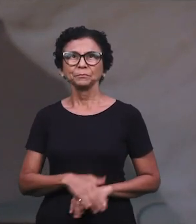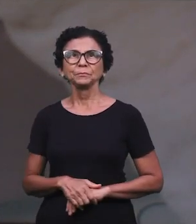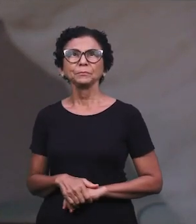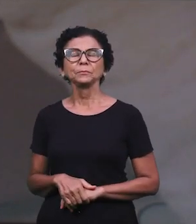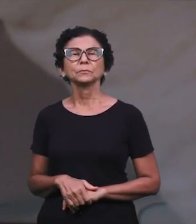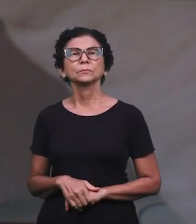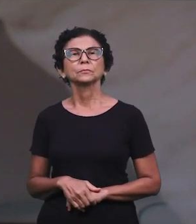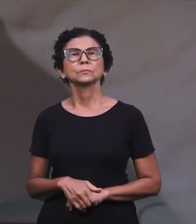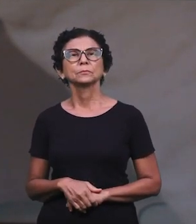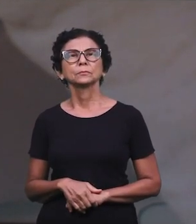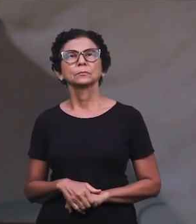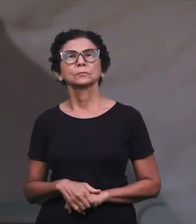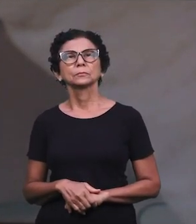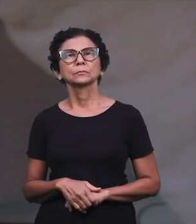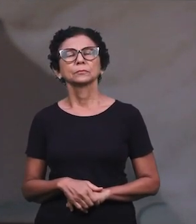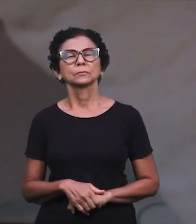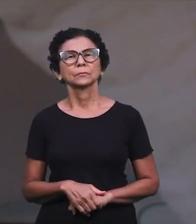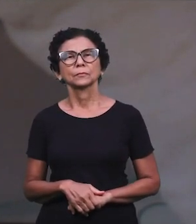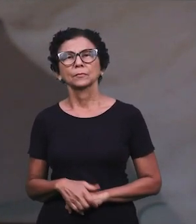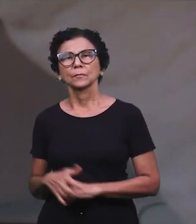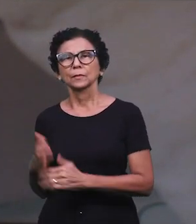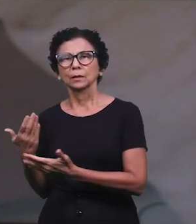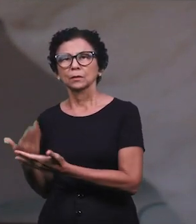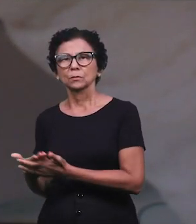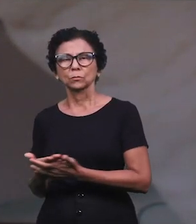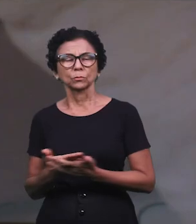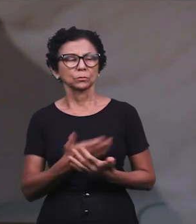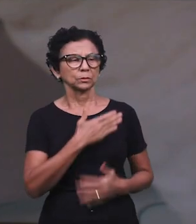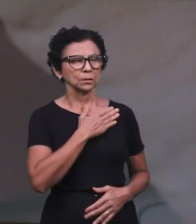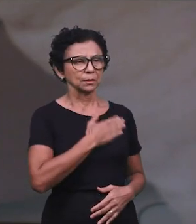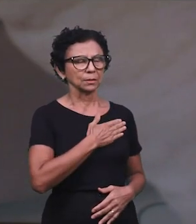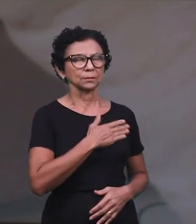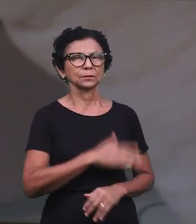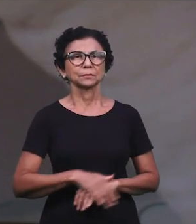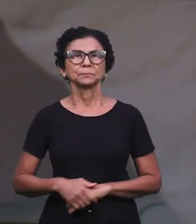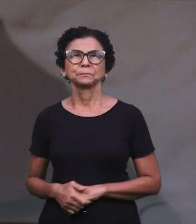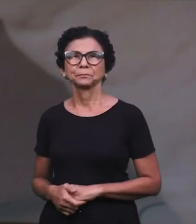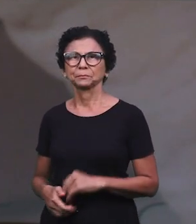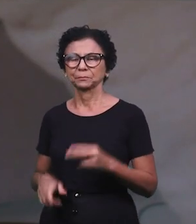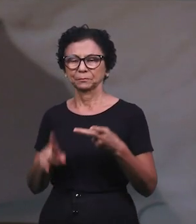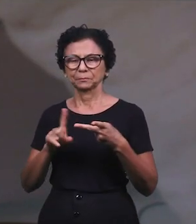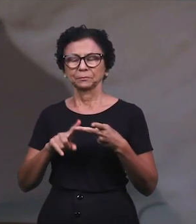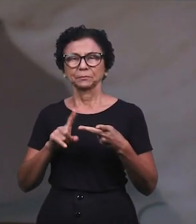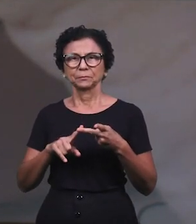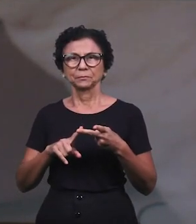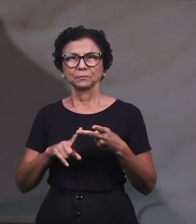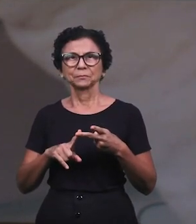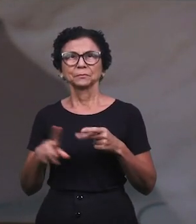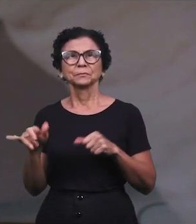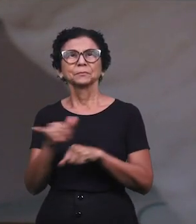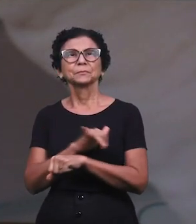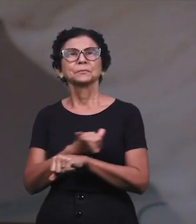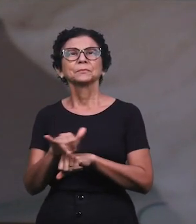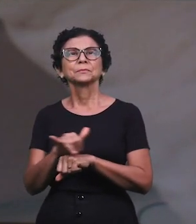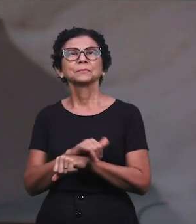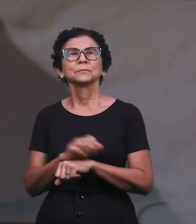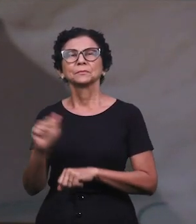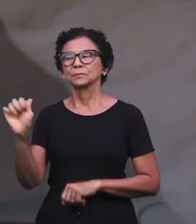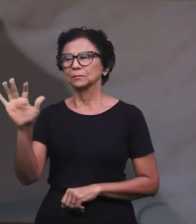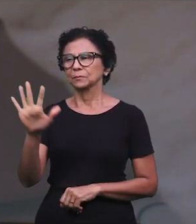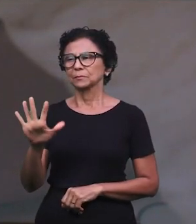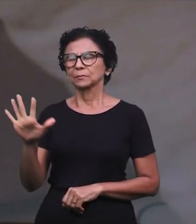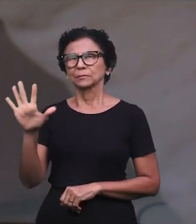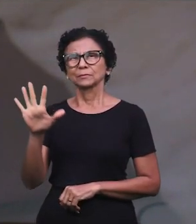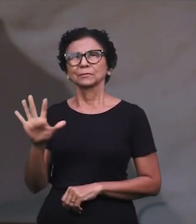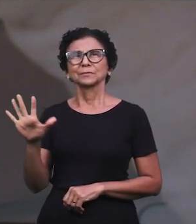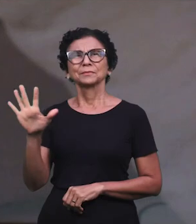aqui, estudo e descanso. Segunda técnica é a técnica dos mapas